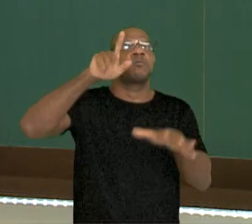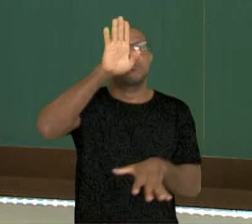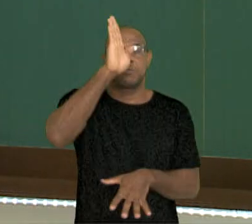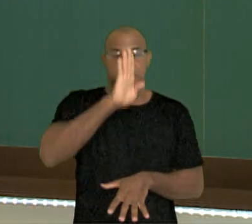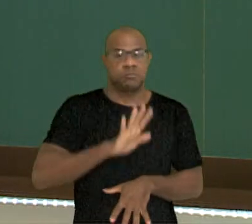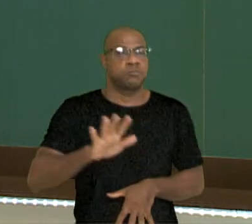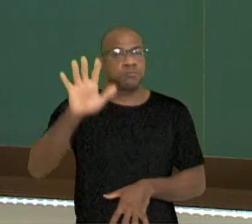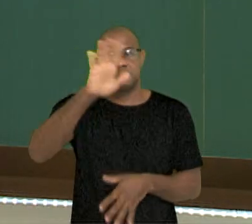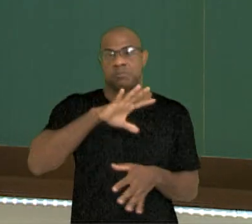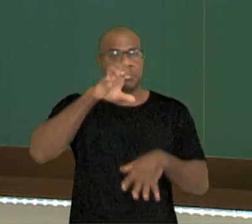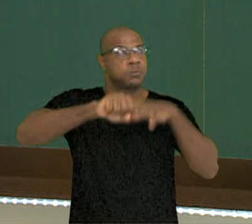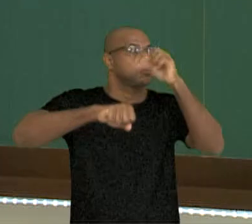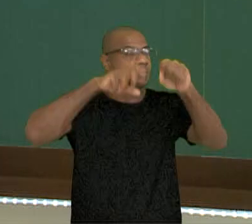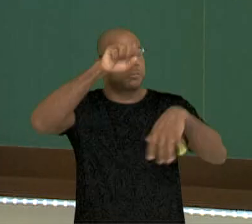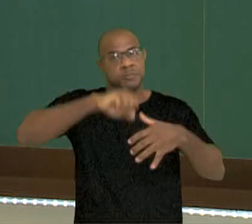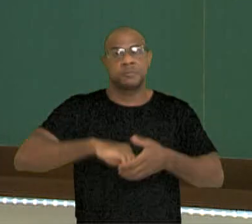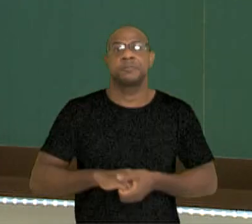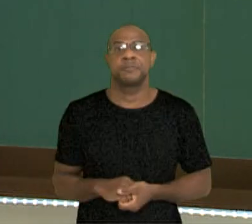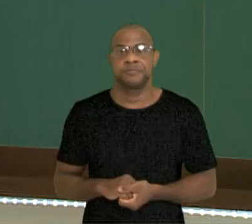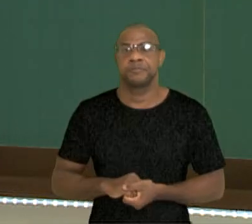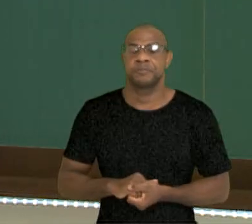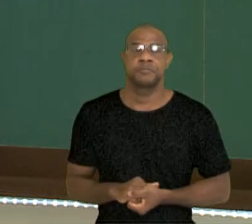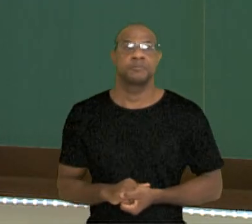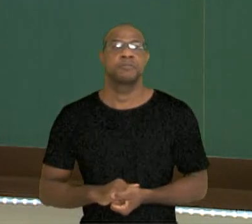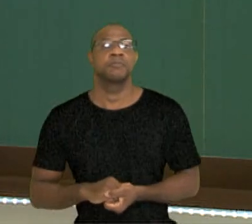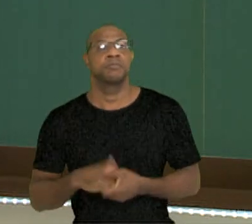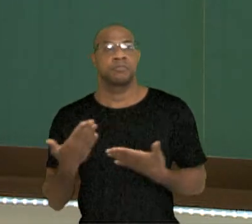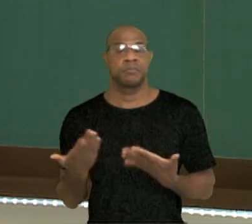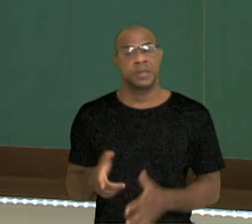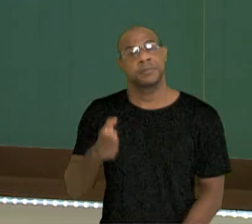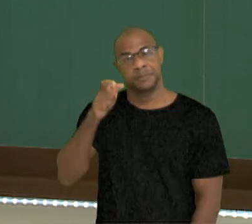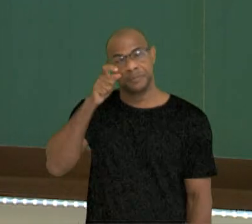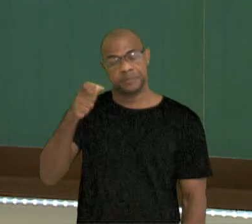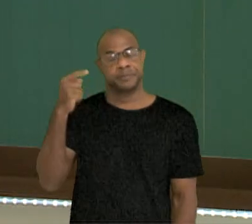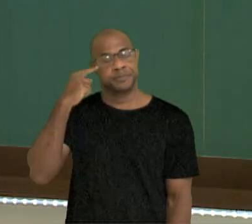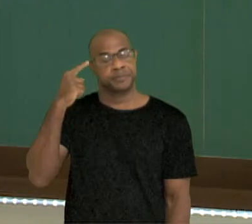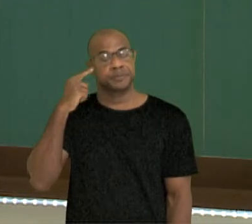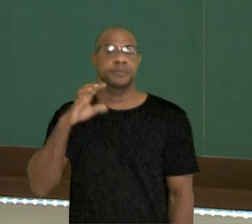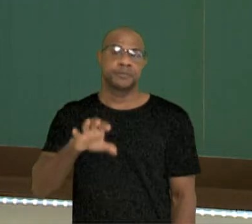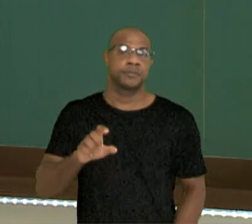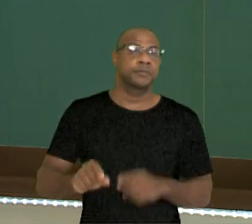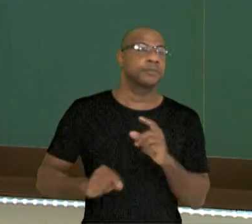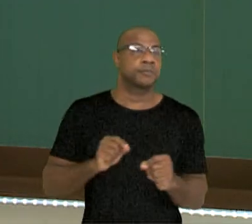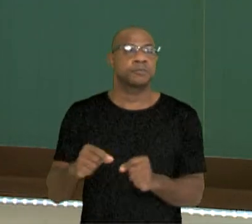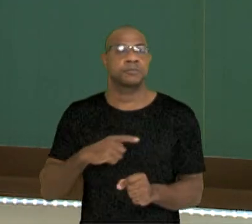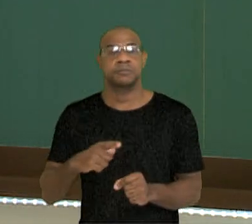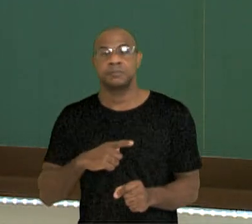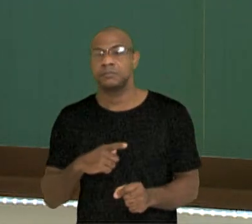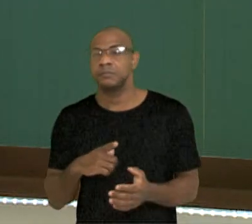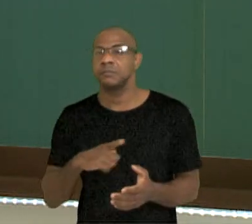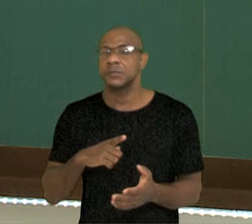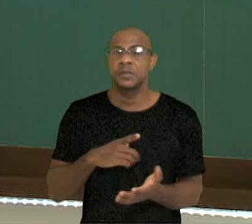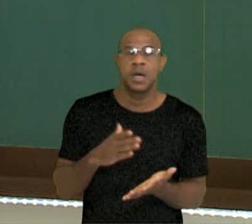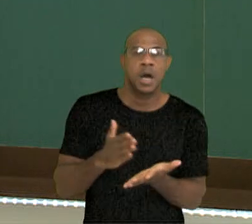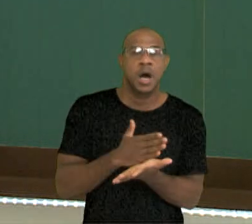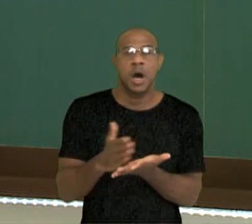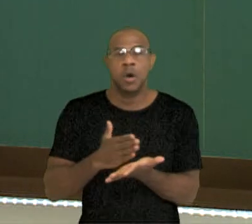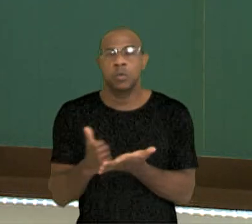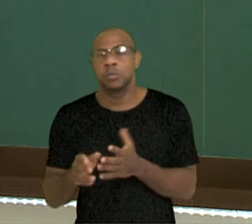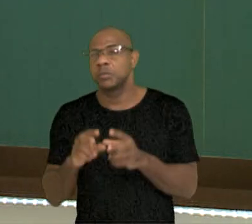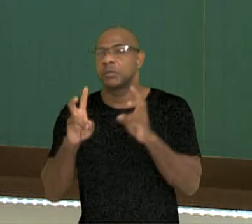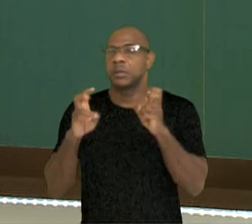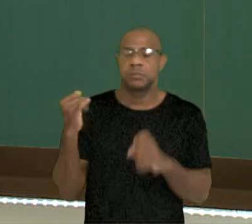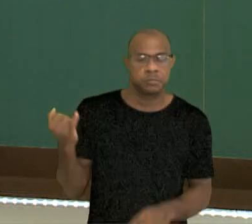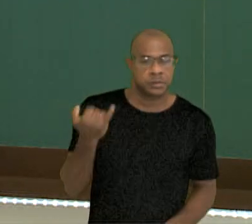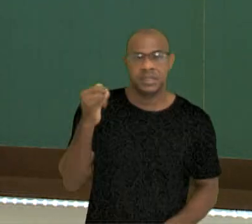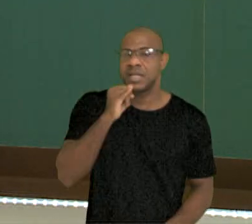e definir o que é o território brasileiro hoje. Então, bem interessante a gente pensar ali. Tiveram algumas questões importantes, como na